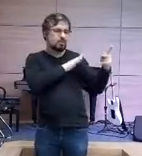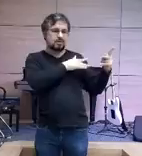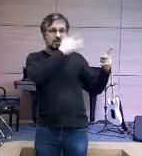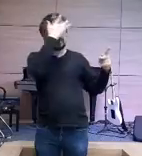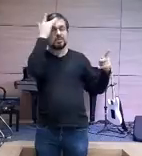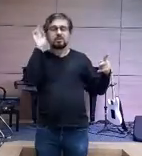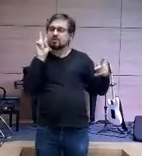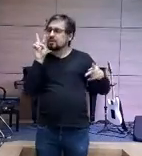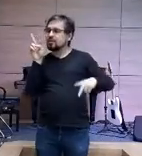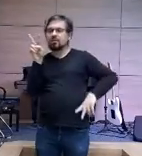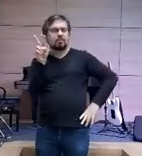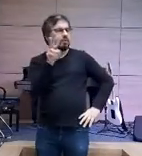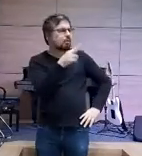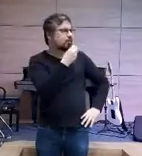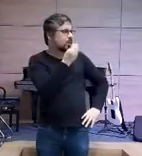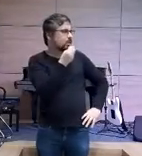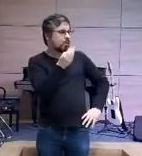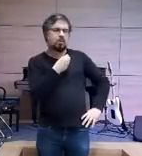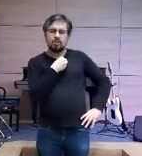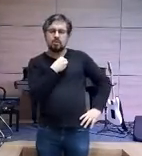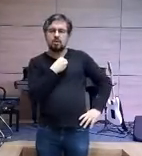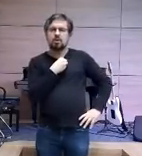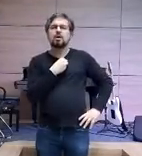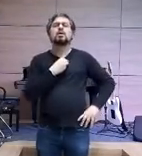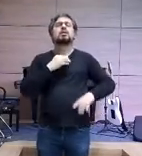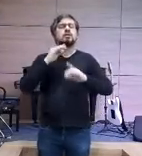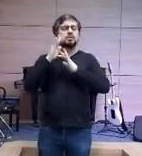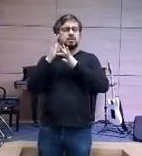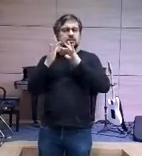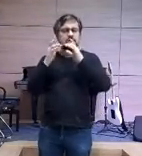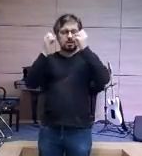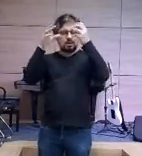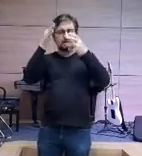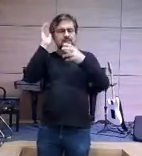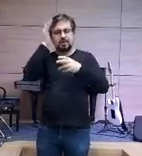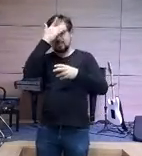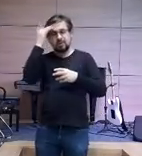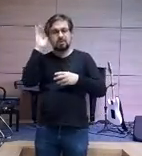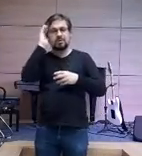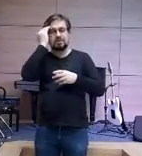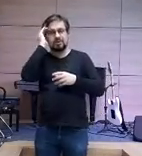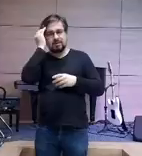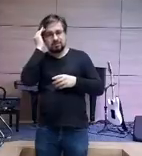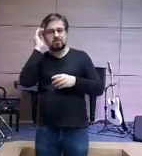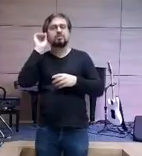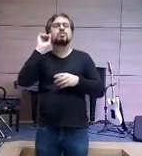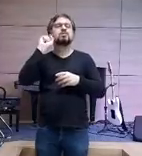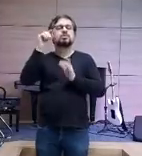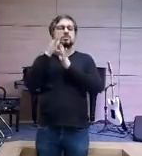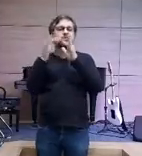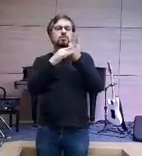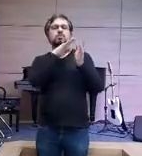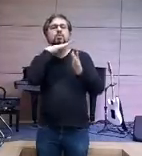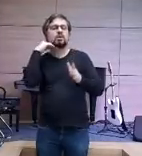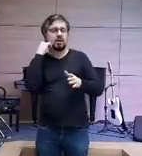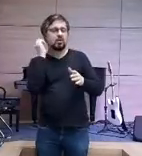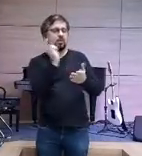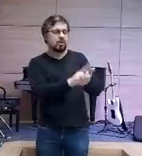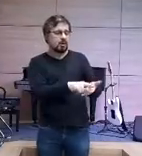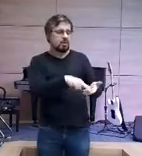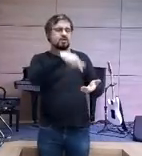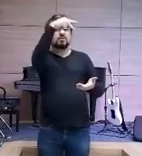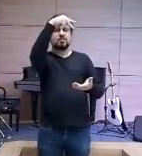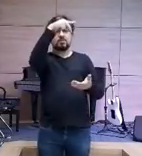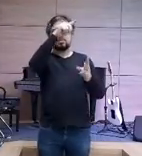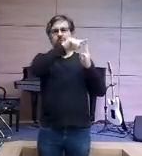que tinha morrido mas ressuscitado ao terceiro dia e passou um período com os discípulos preparando para que eles ainda